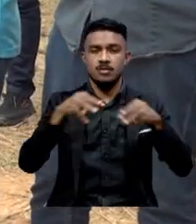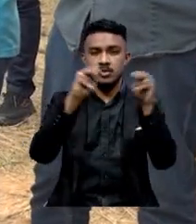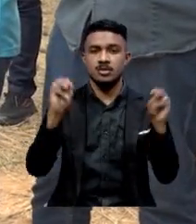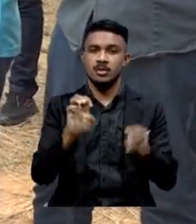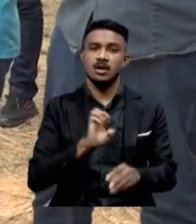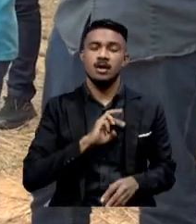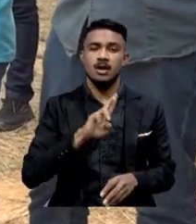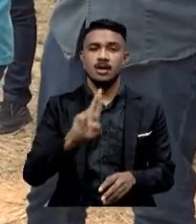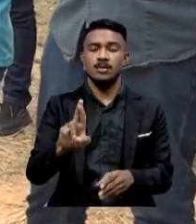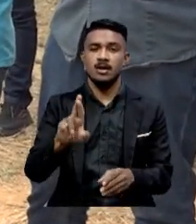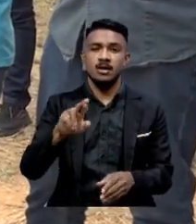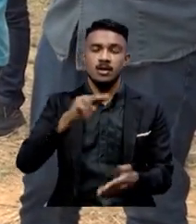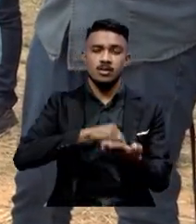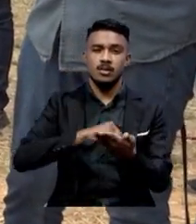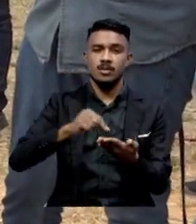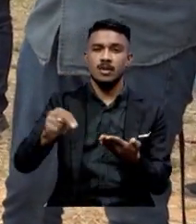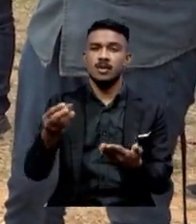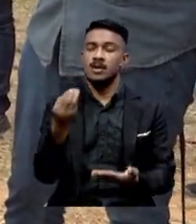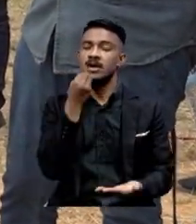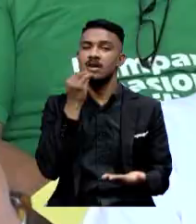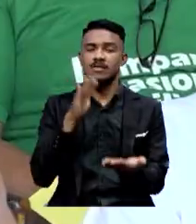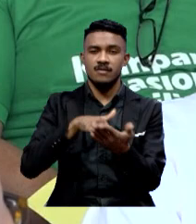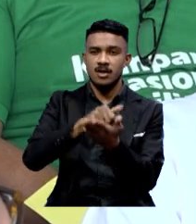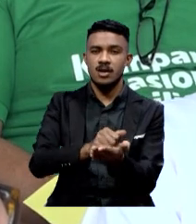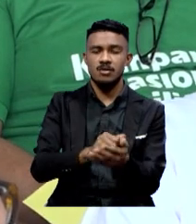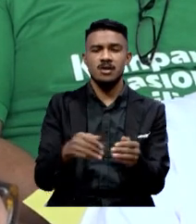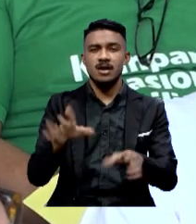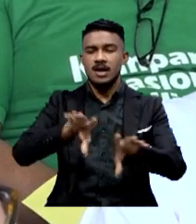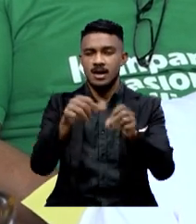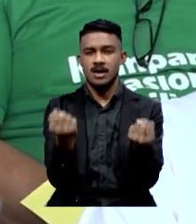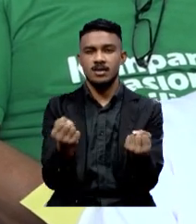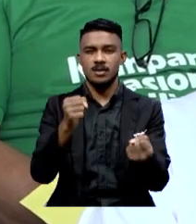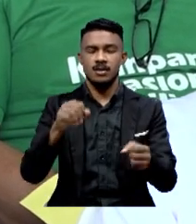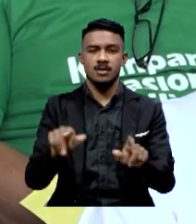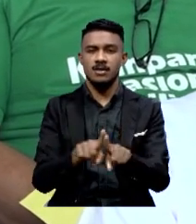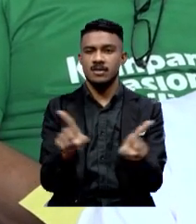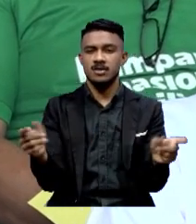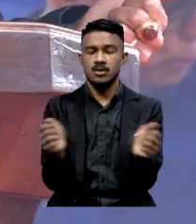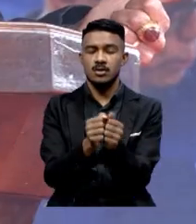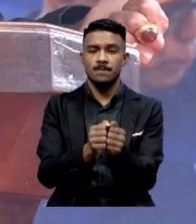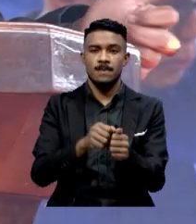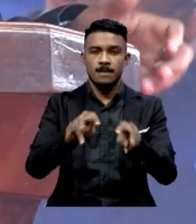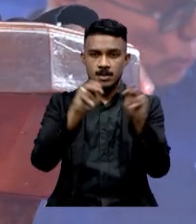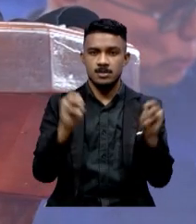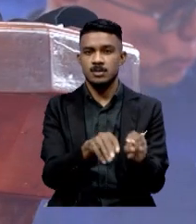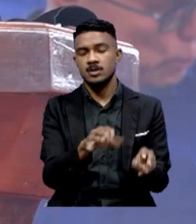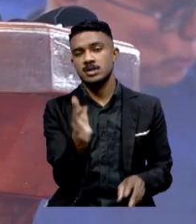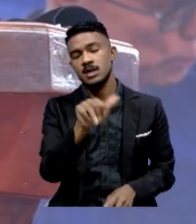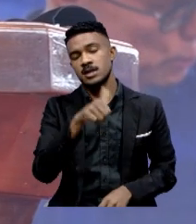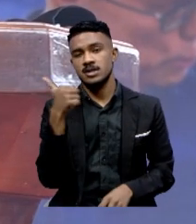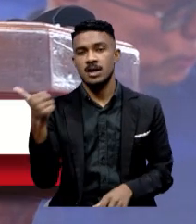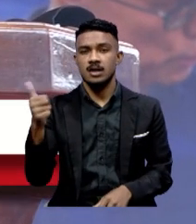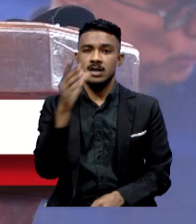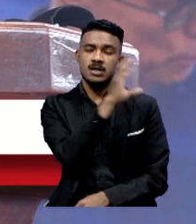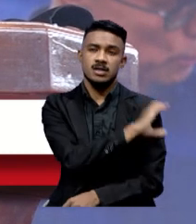número uma nutrição a Ashliu, compara com o município Siracelo. Combate má nutrição no mos